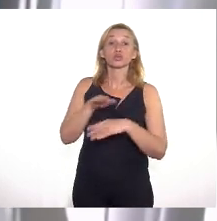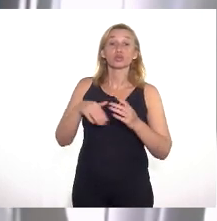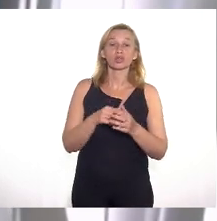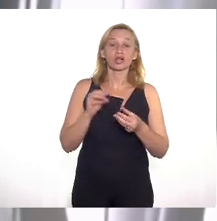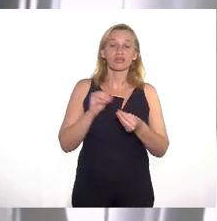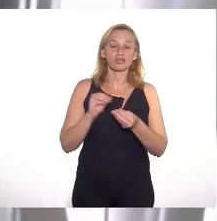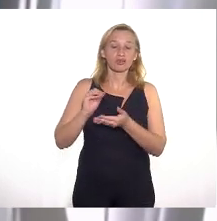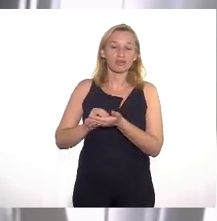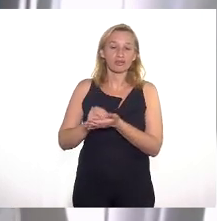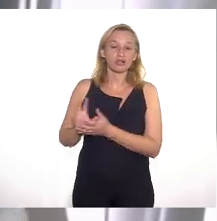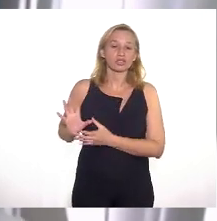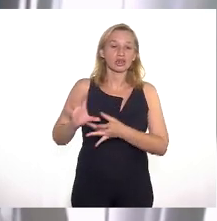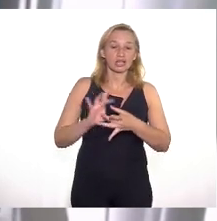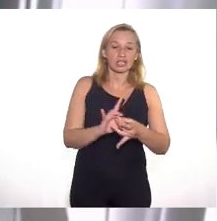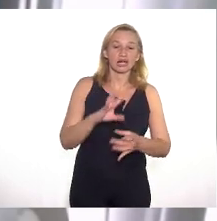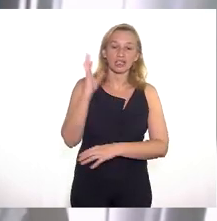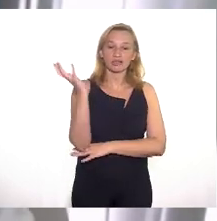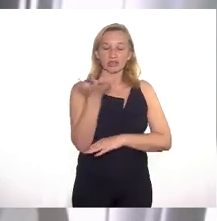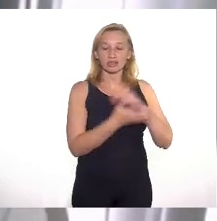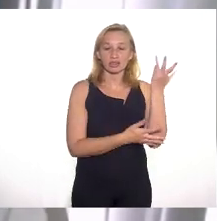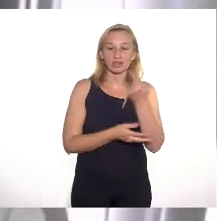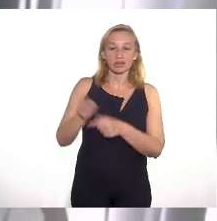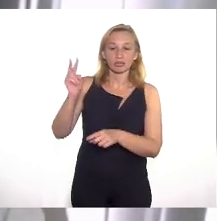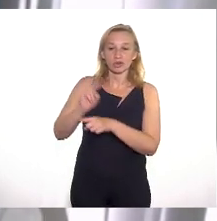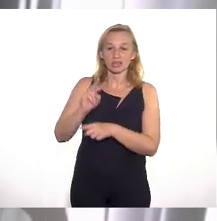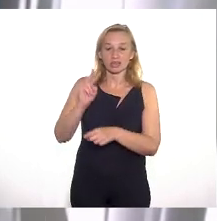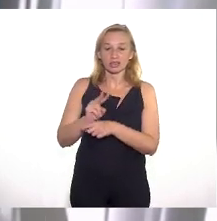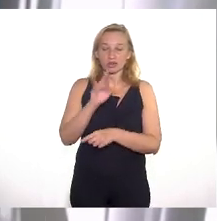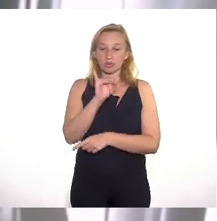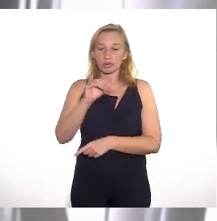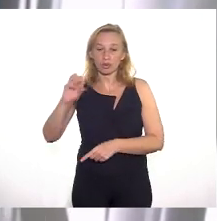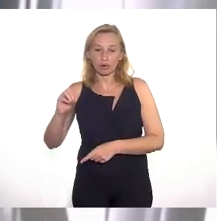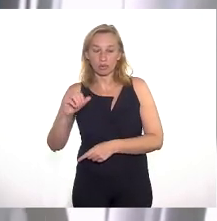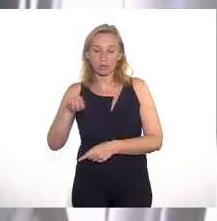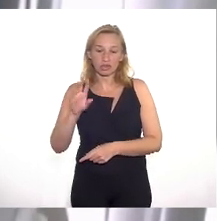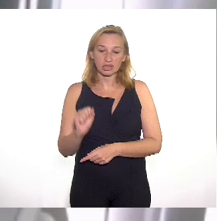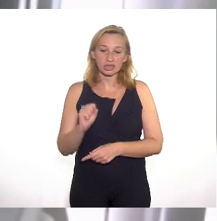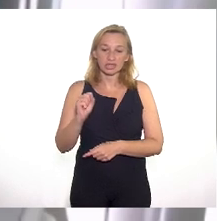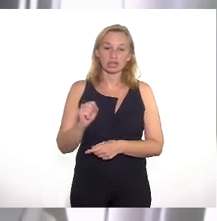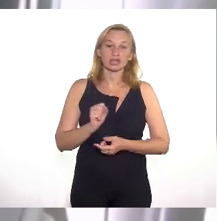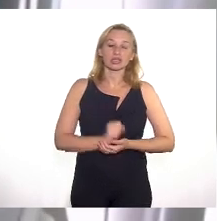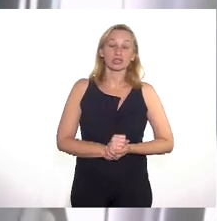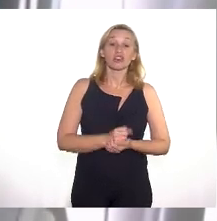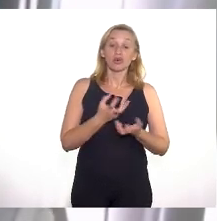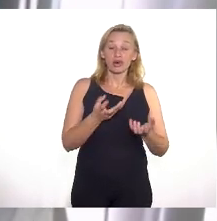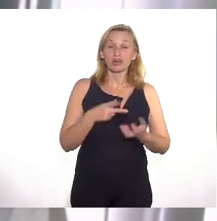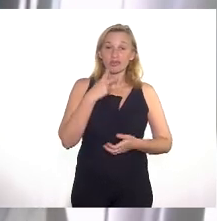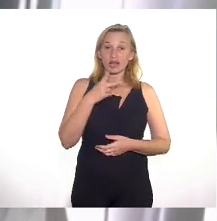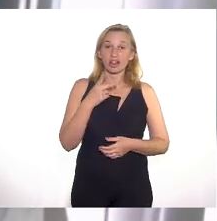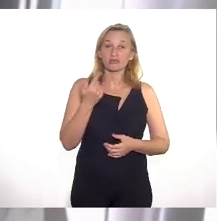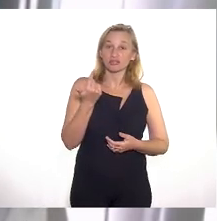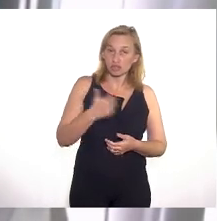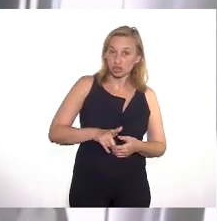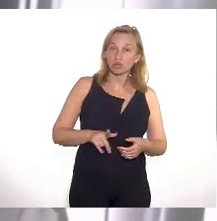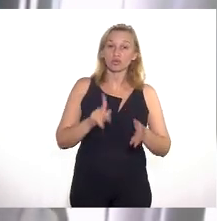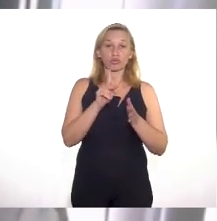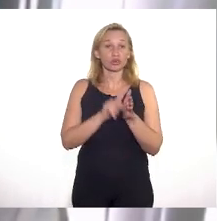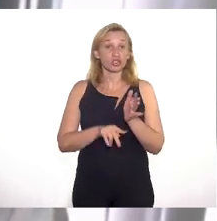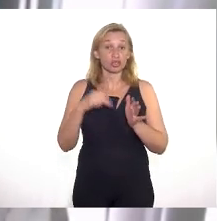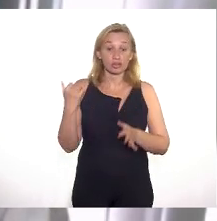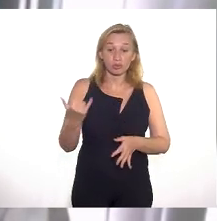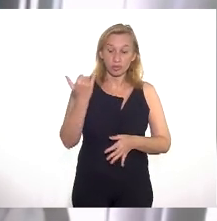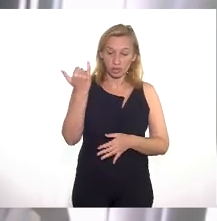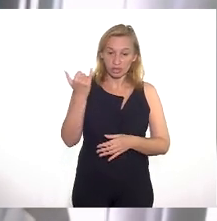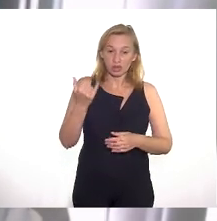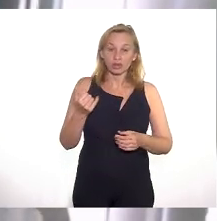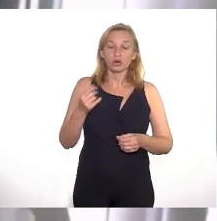ligada ao meio ambiente e à preservação dos nossos biomas e ecossistema. Então, eu queria dizer que é um projeto, mais uma vez, muito importante, que